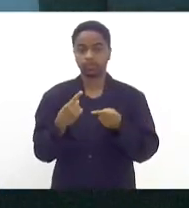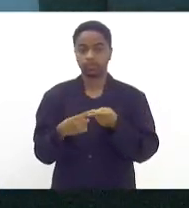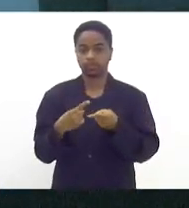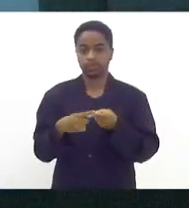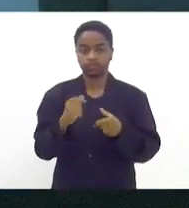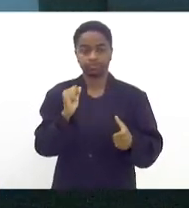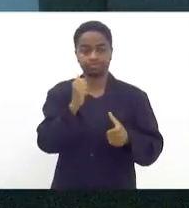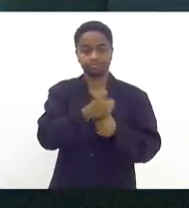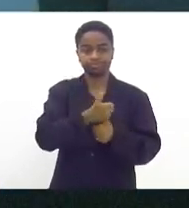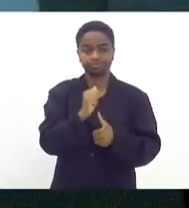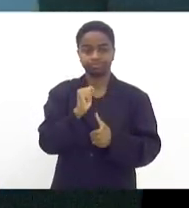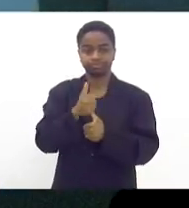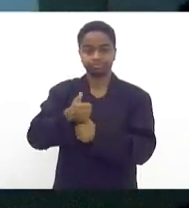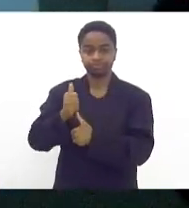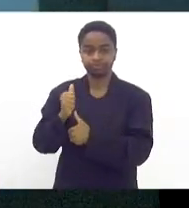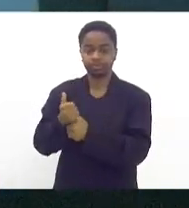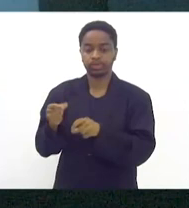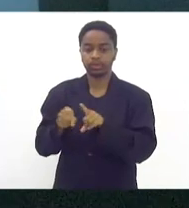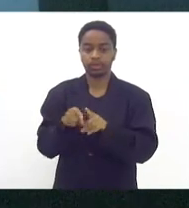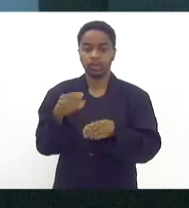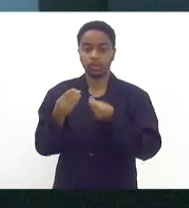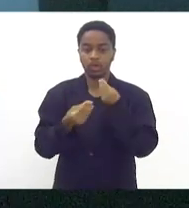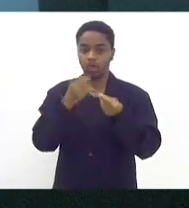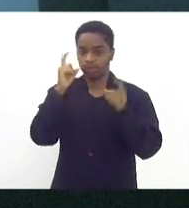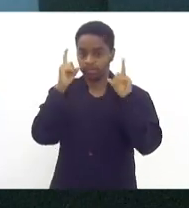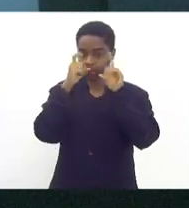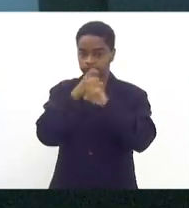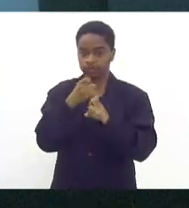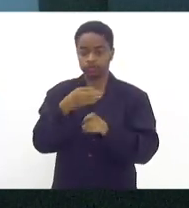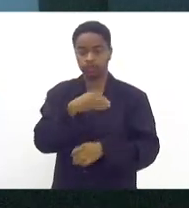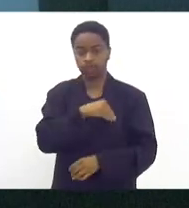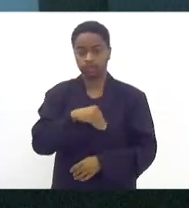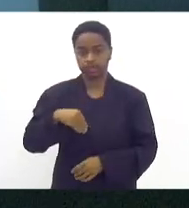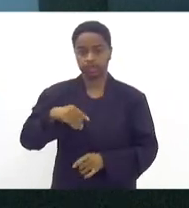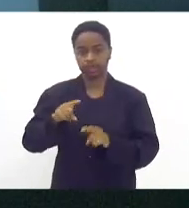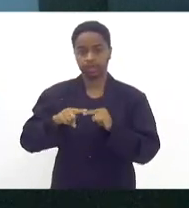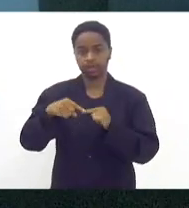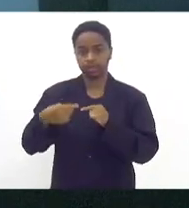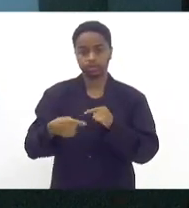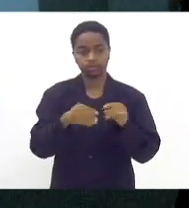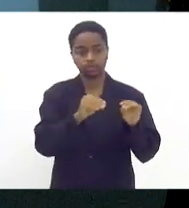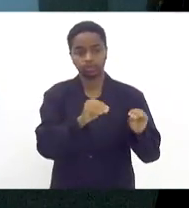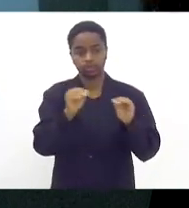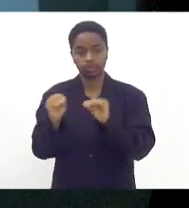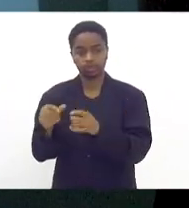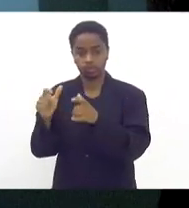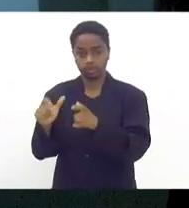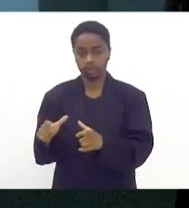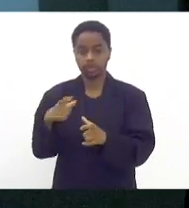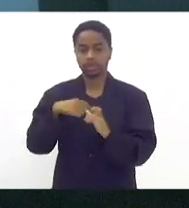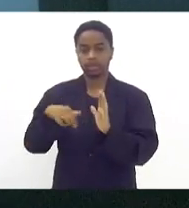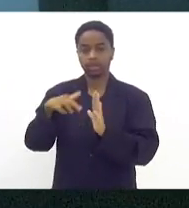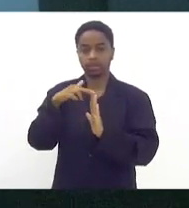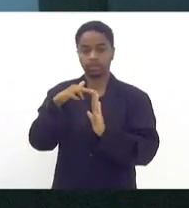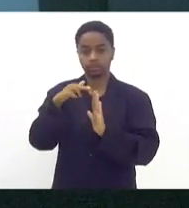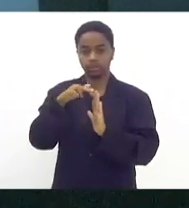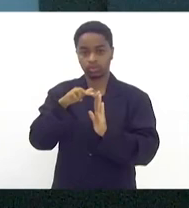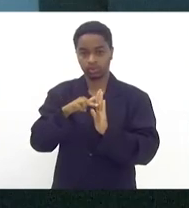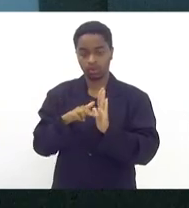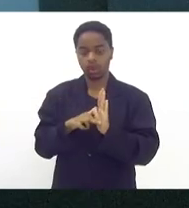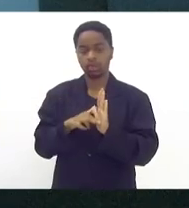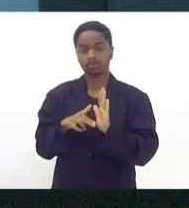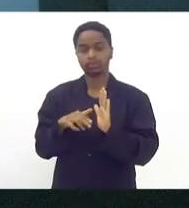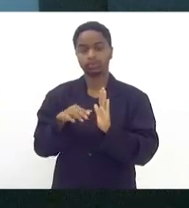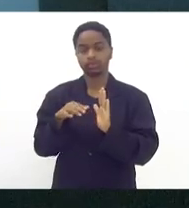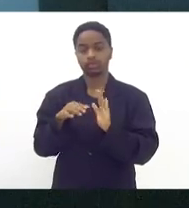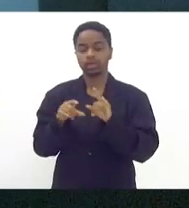substitu idos e a dificuldade então dos pacientes depois se deslocarem Então temos um normativo específico